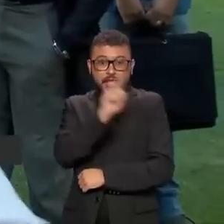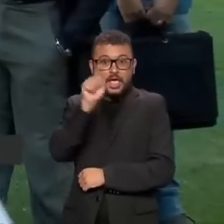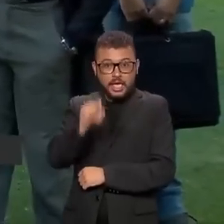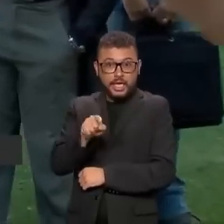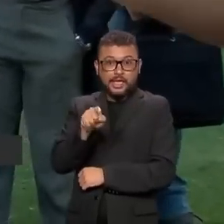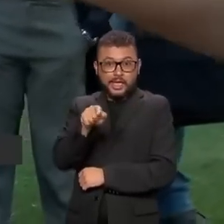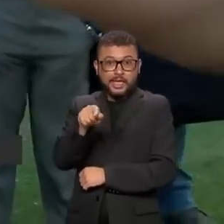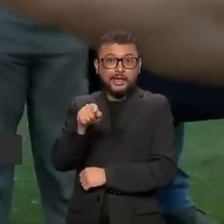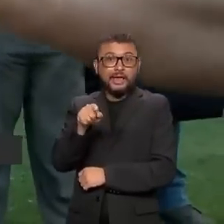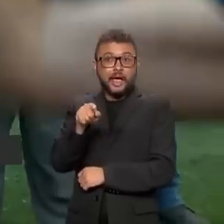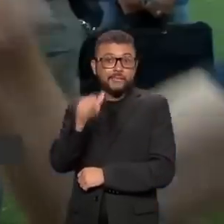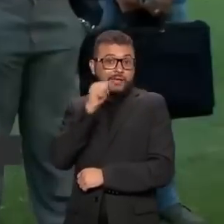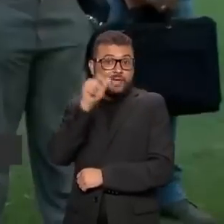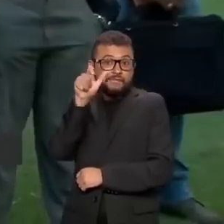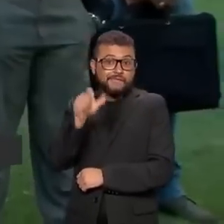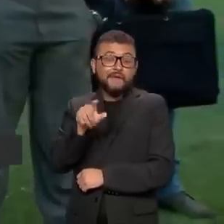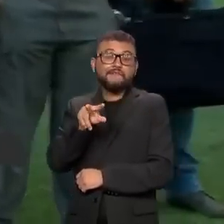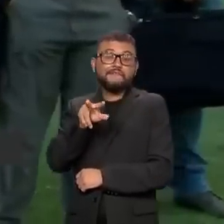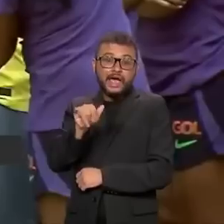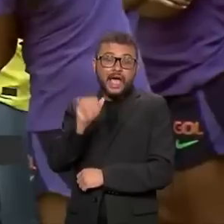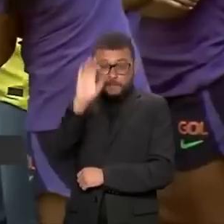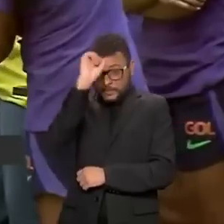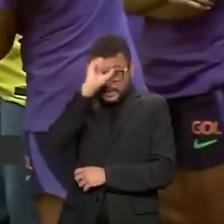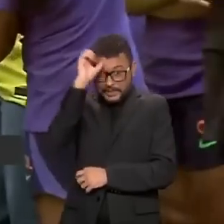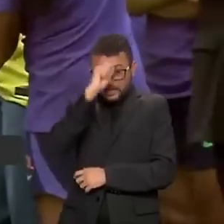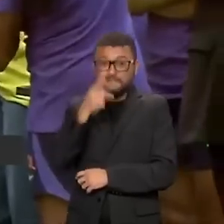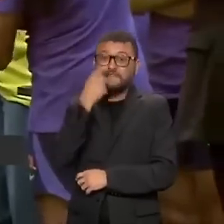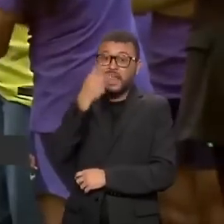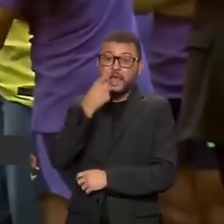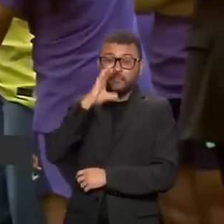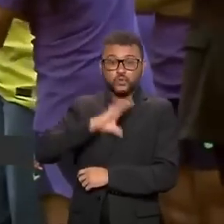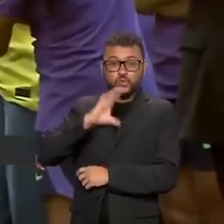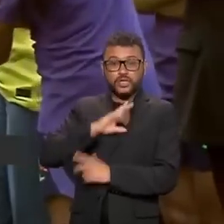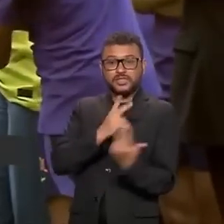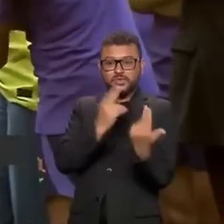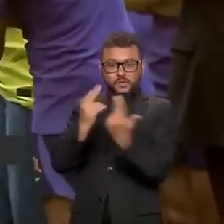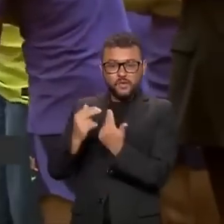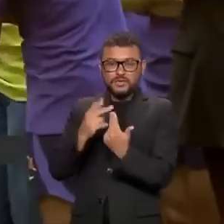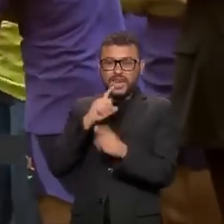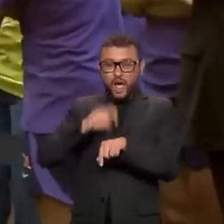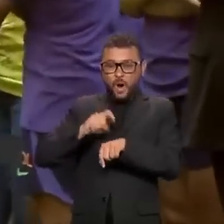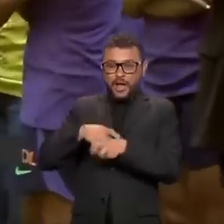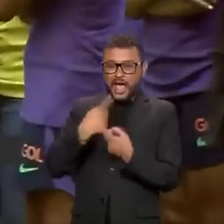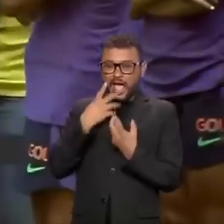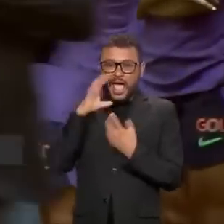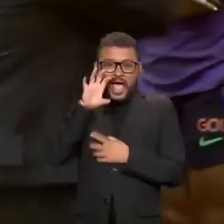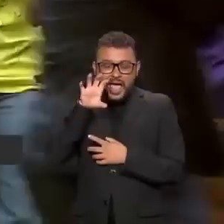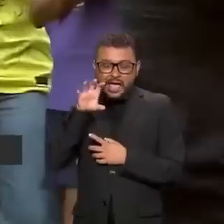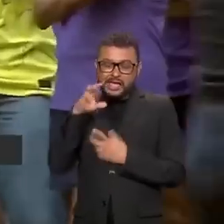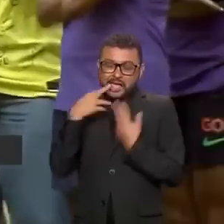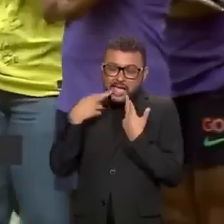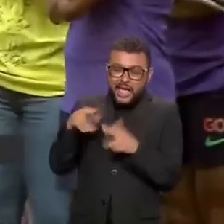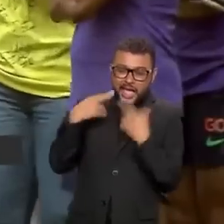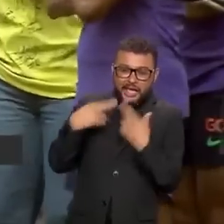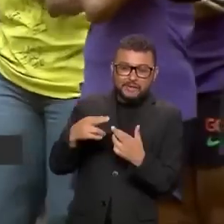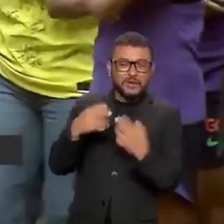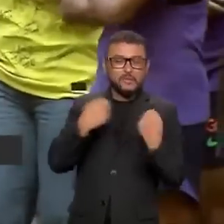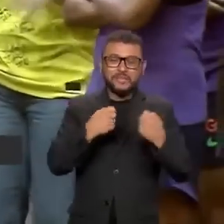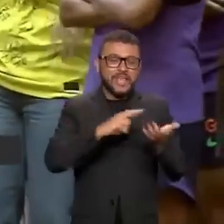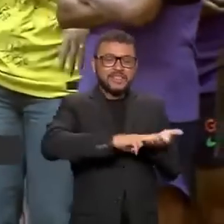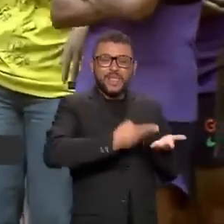vai aprender a falar português para brigar no vestiário com vocês em português. Não precisa ter